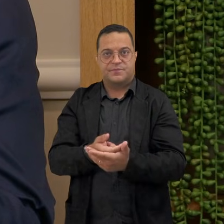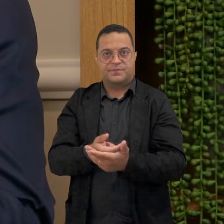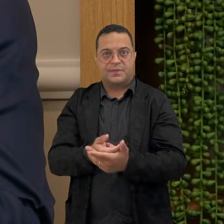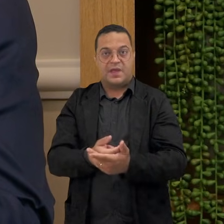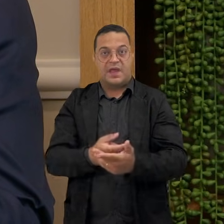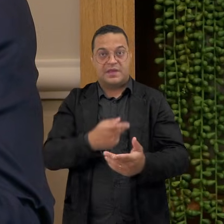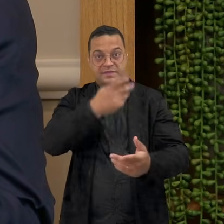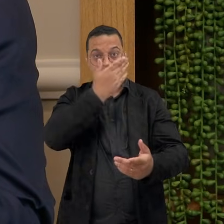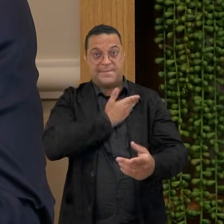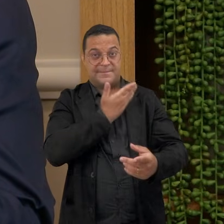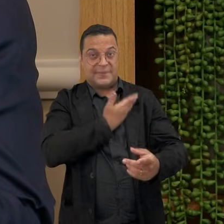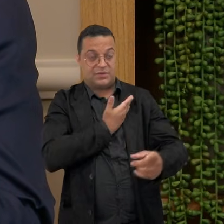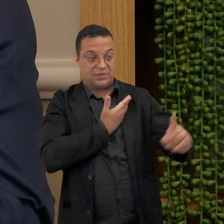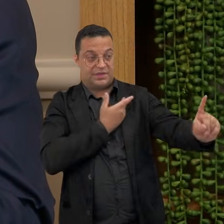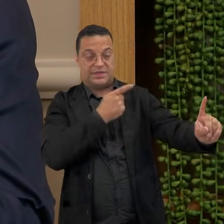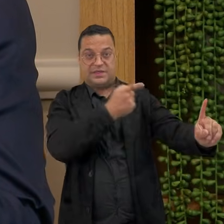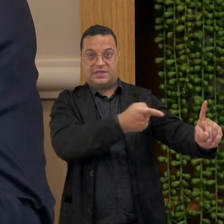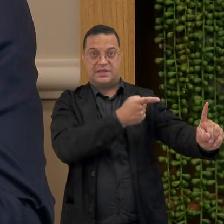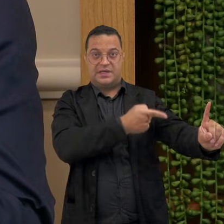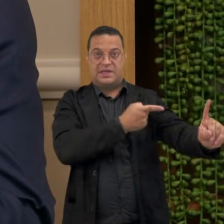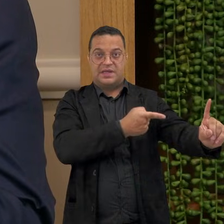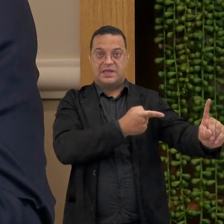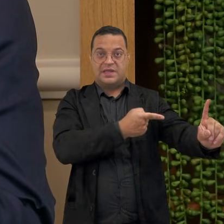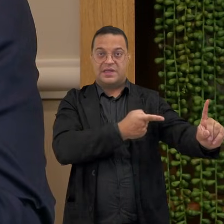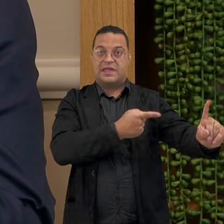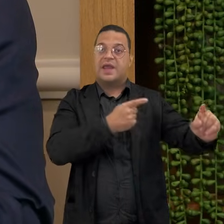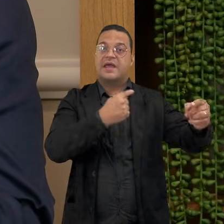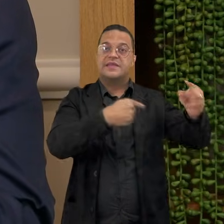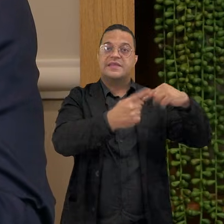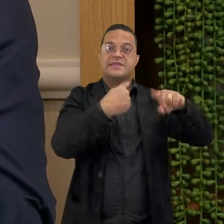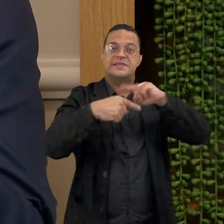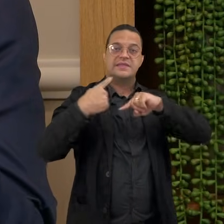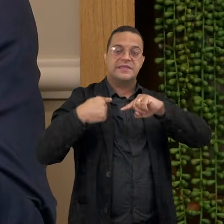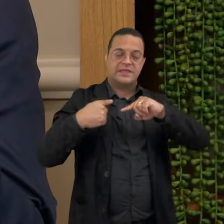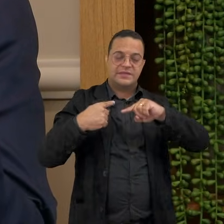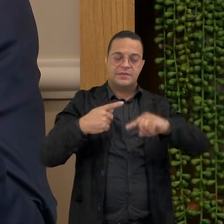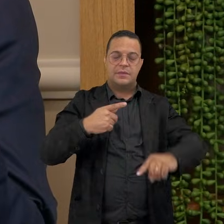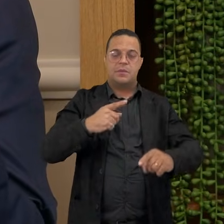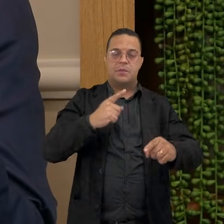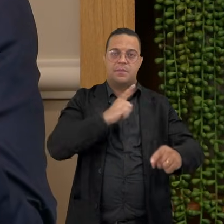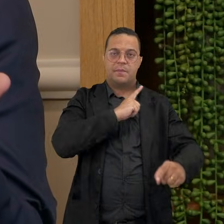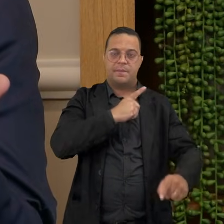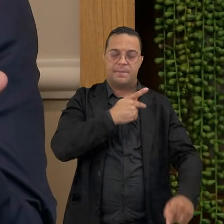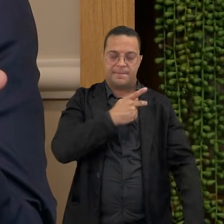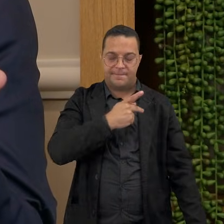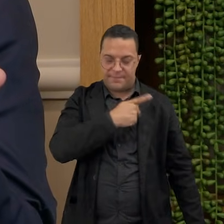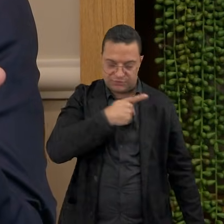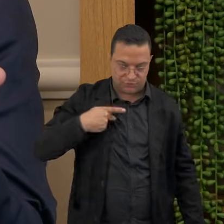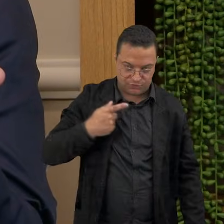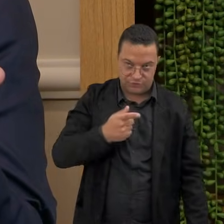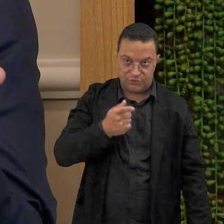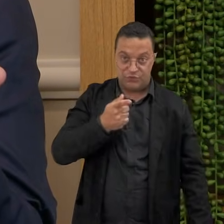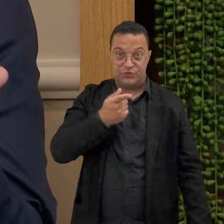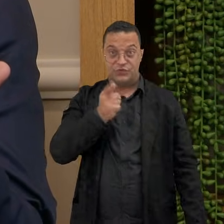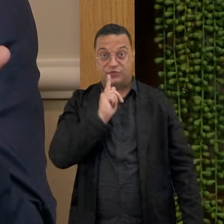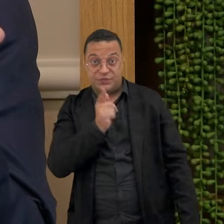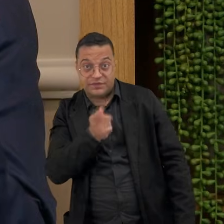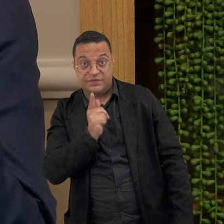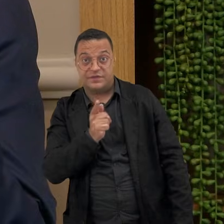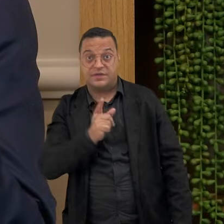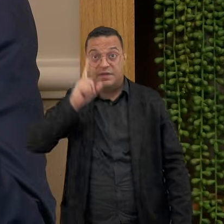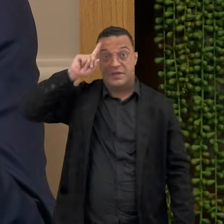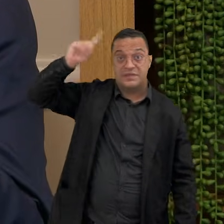foi fundamental a presença dos brasileiros ali. Sim. O Senhor usou e para abençoar Israel. E em troca,